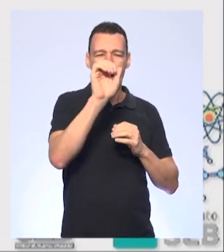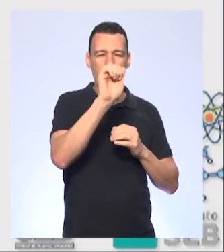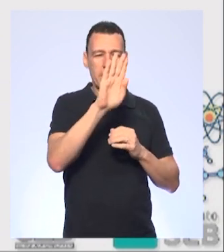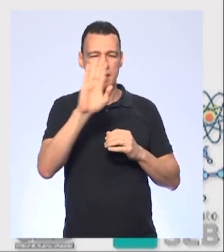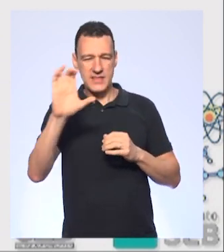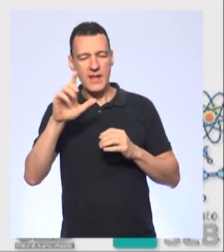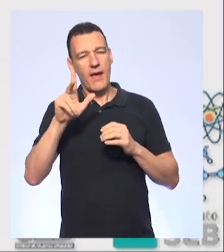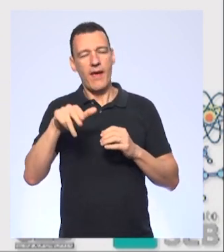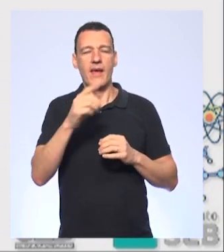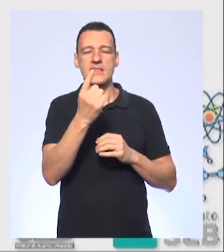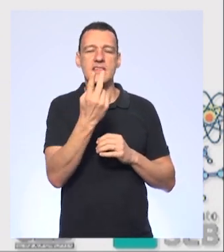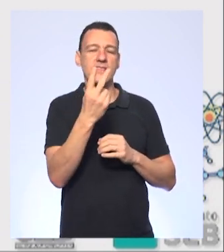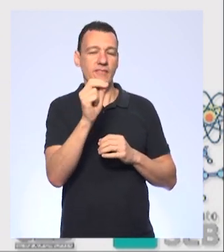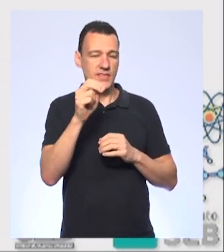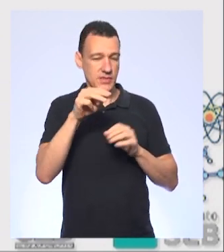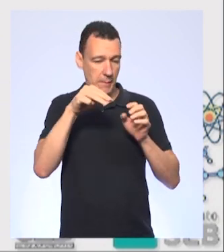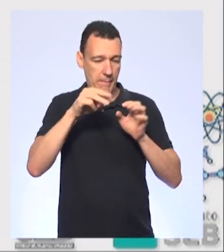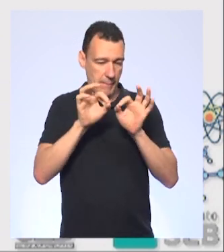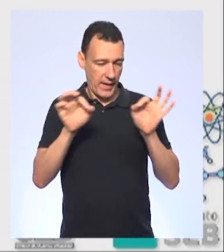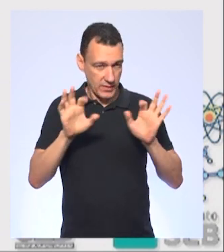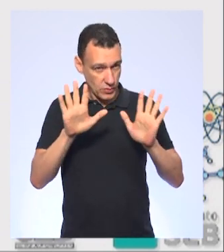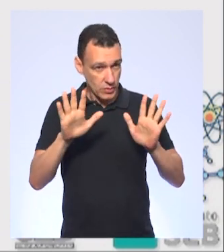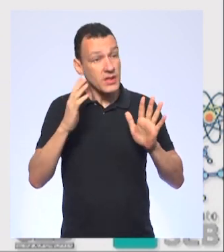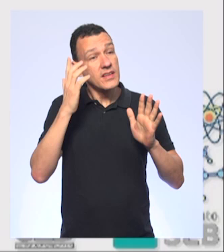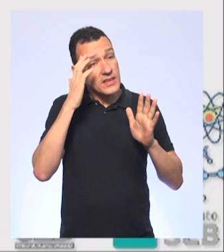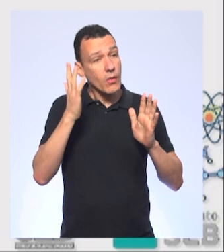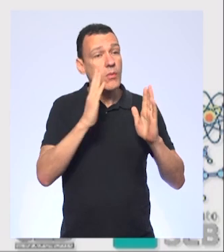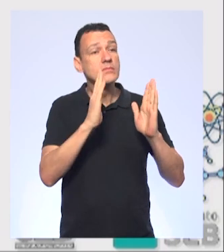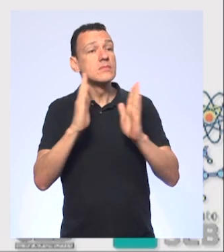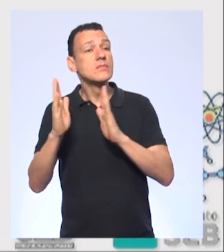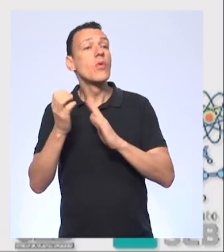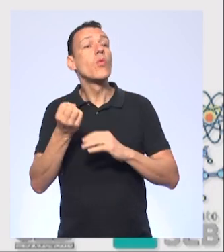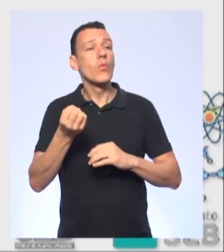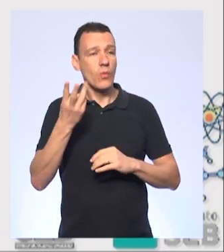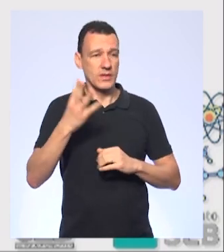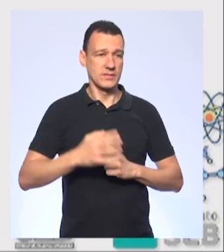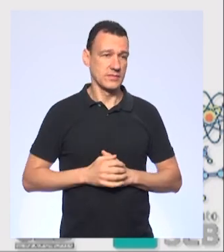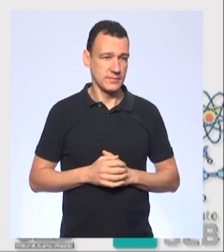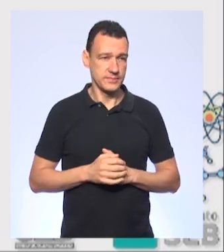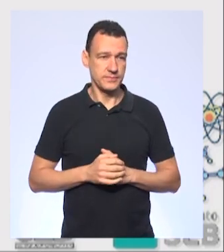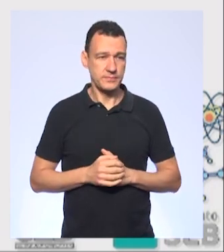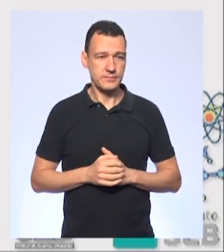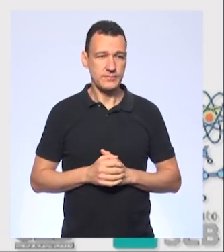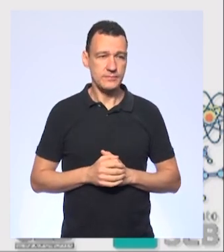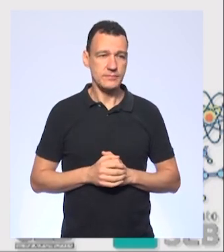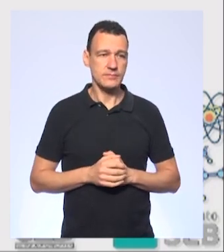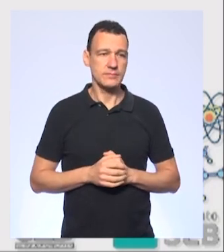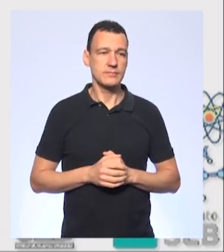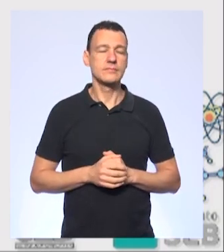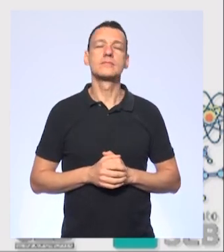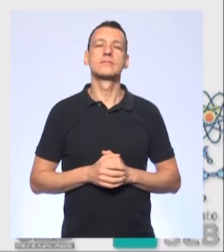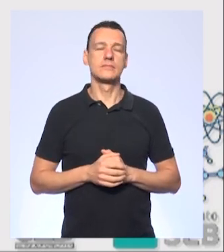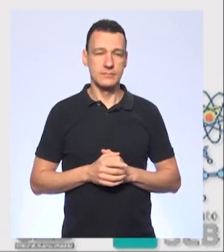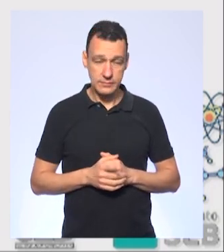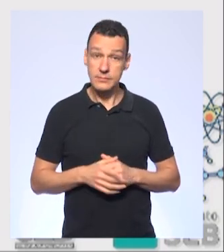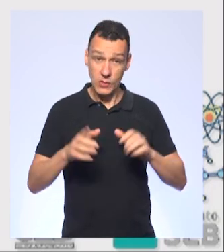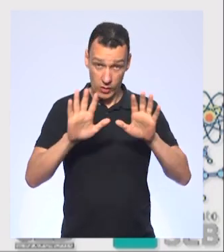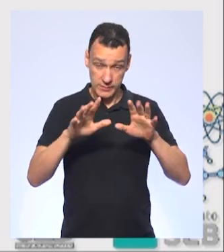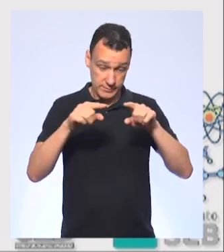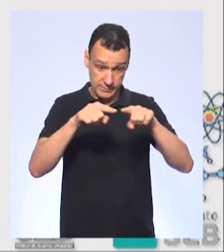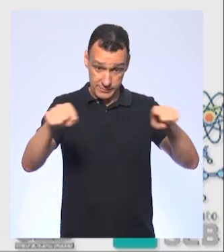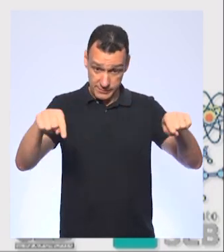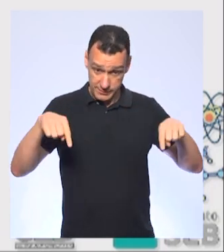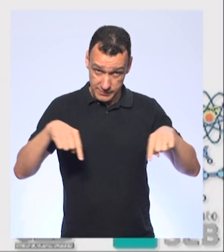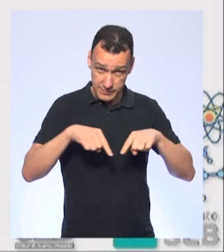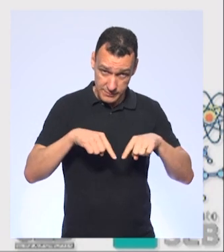são respectivamente quanto? Foi feito um desenho para você, é uma área, um lote, e esse lote vai ser partido em